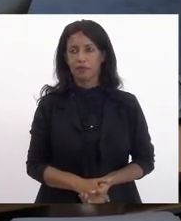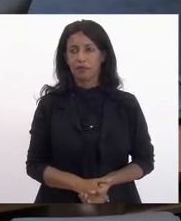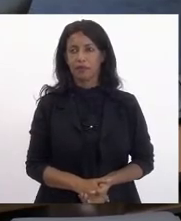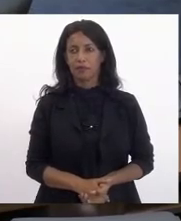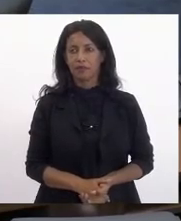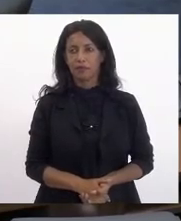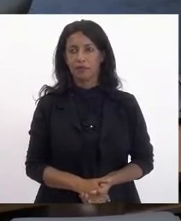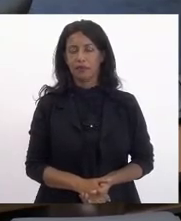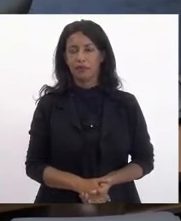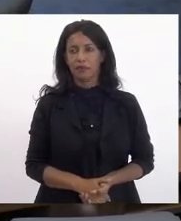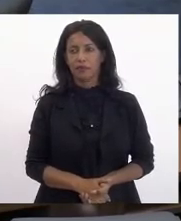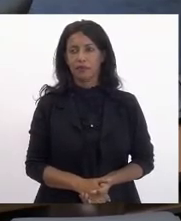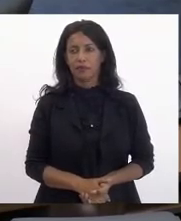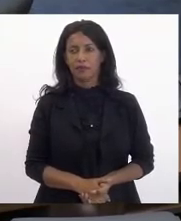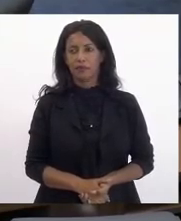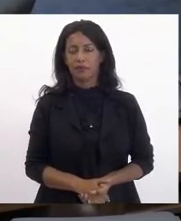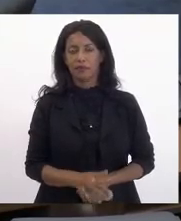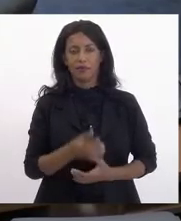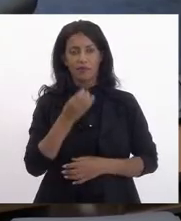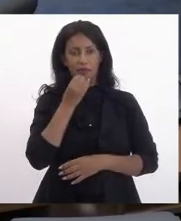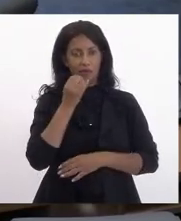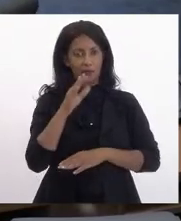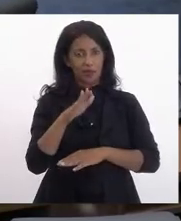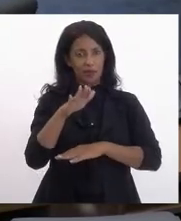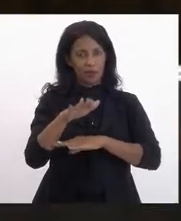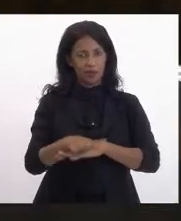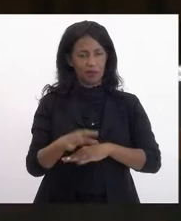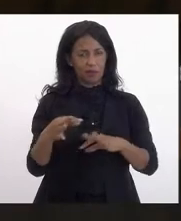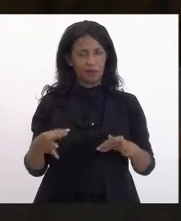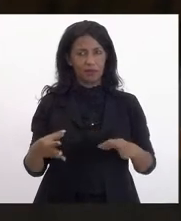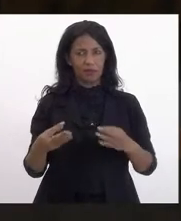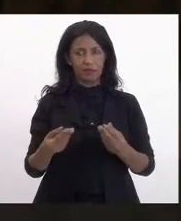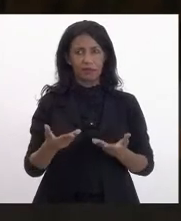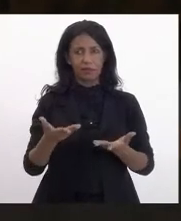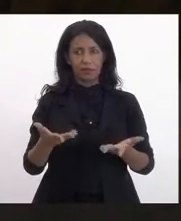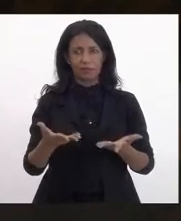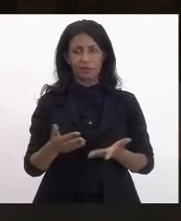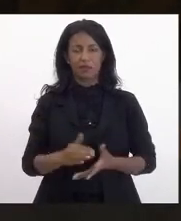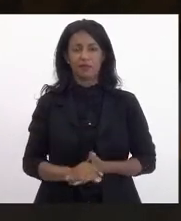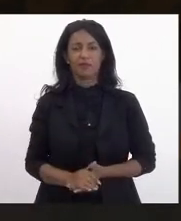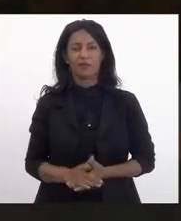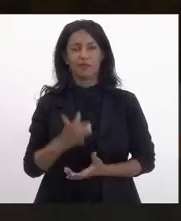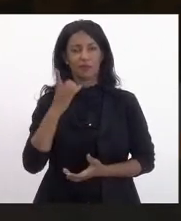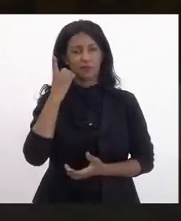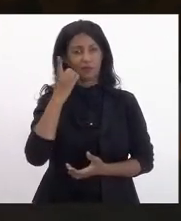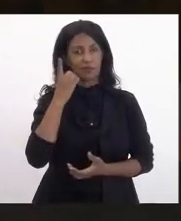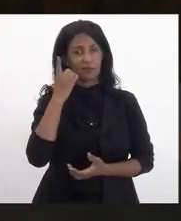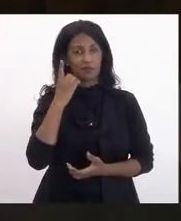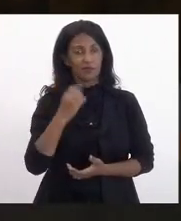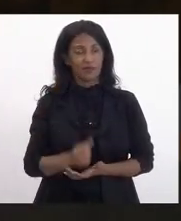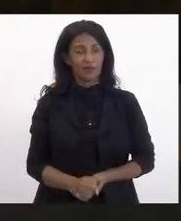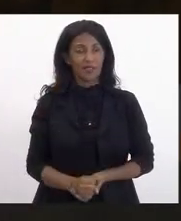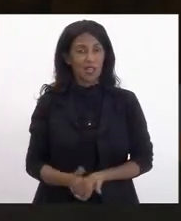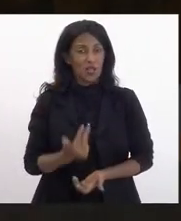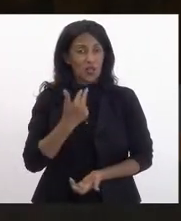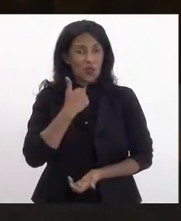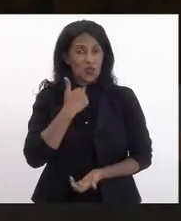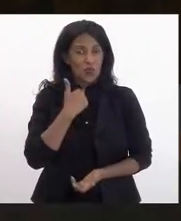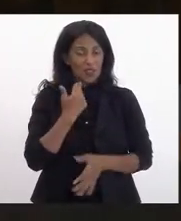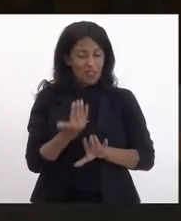Eu acho que agora foi. Boa tarde a todos e todas. Boa tarde, seus deputados e deputadas. Eu não poderia me